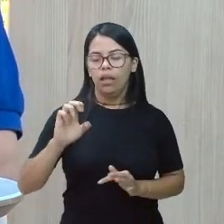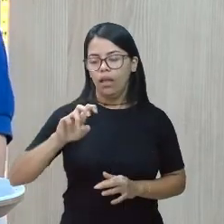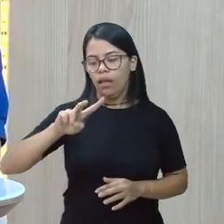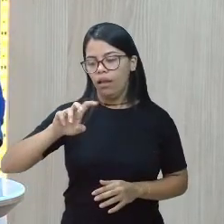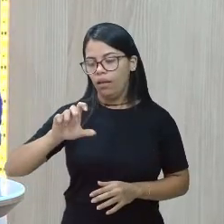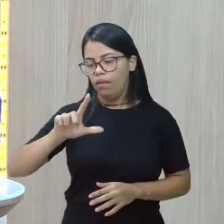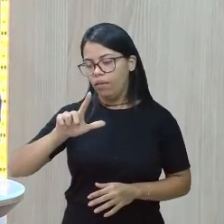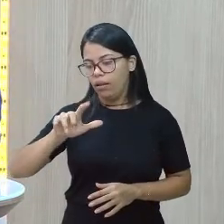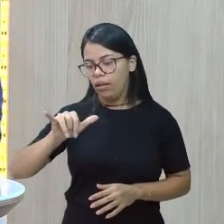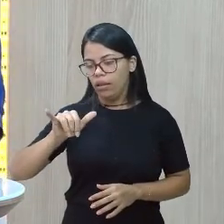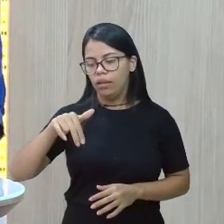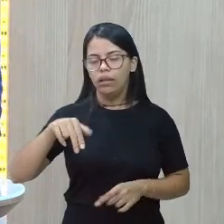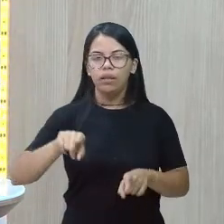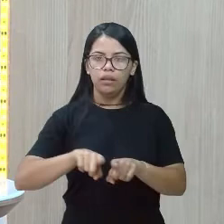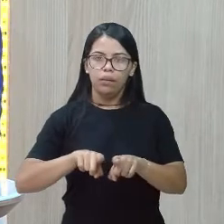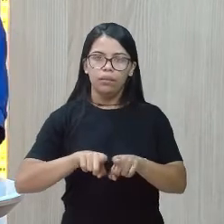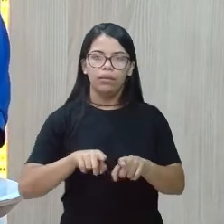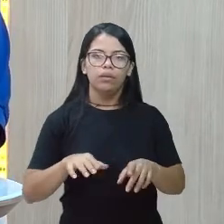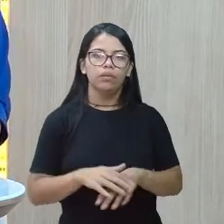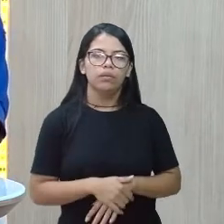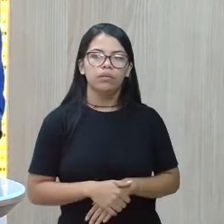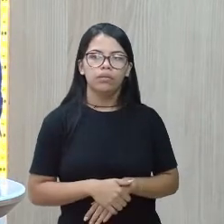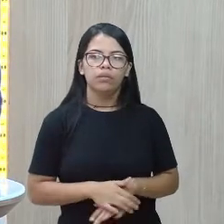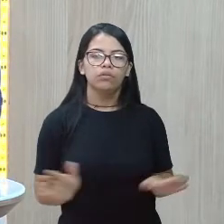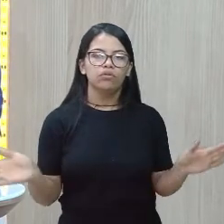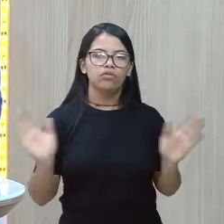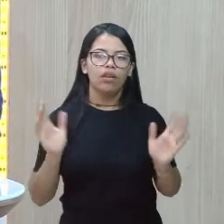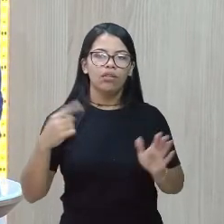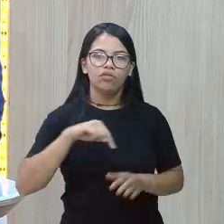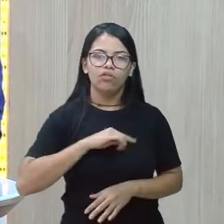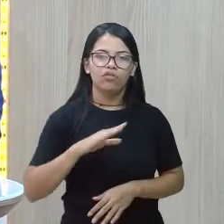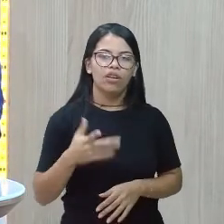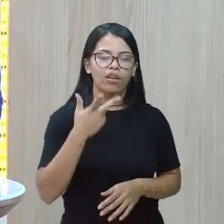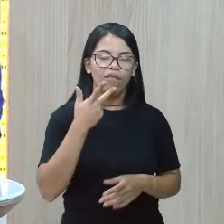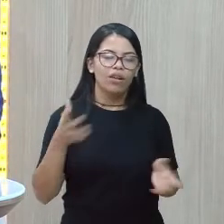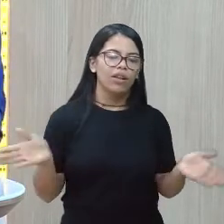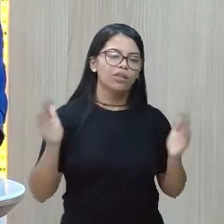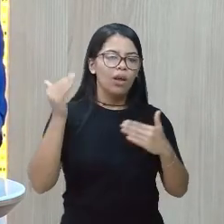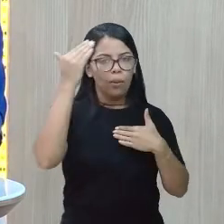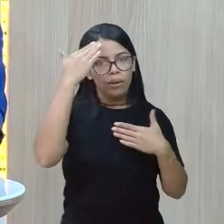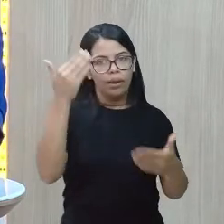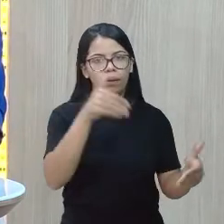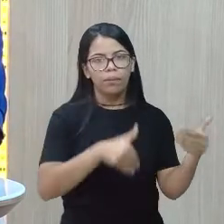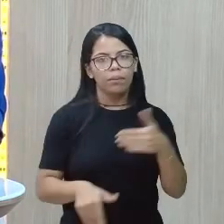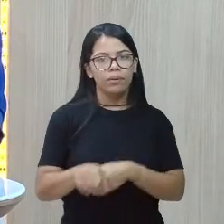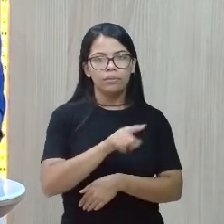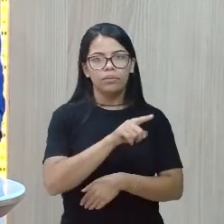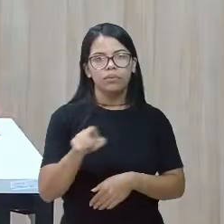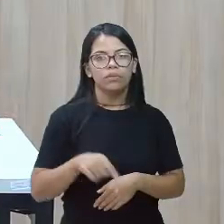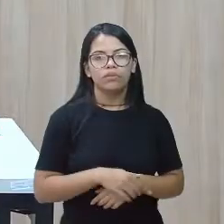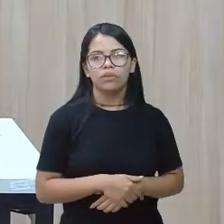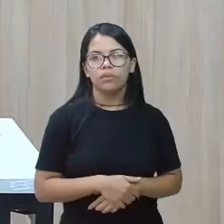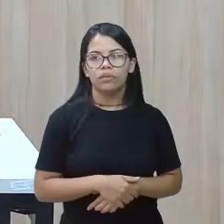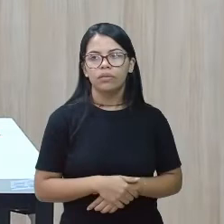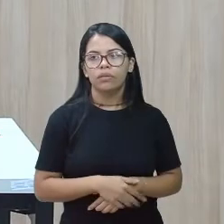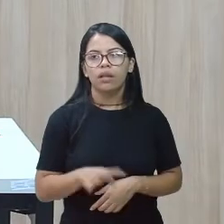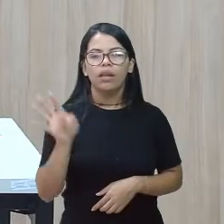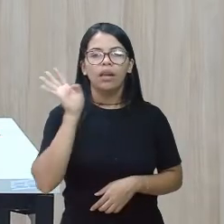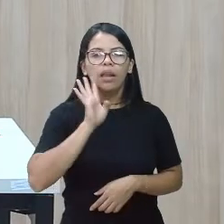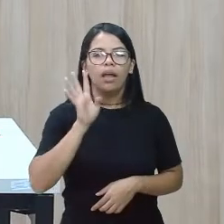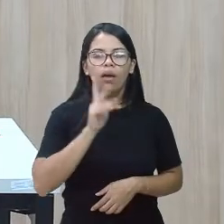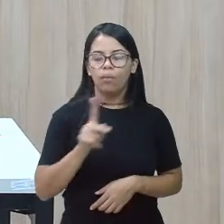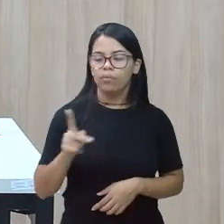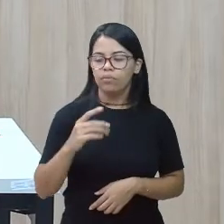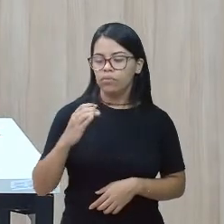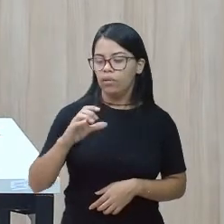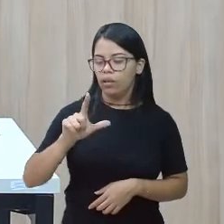Luiz Vaz de Camões também. Tchau, tchau, pessoal. Já estou me despedindo. Obrigada pela participação de vocês. Legal, professora Cláudia.